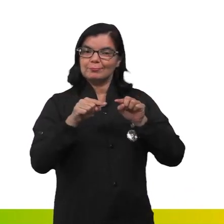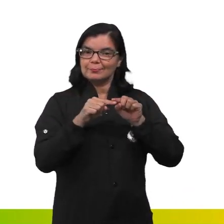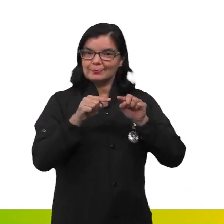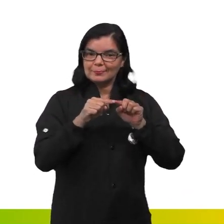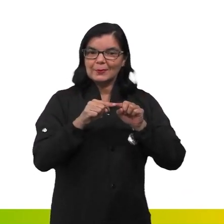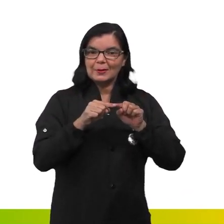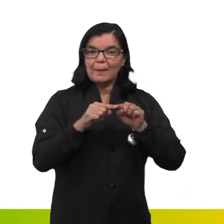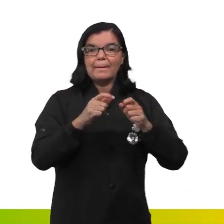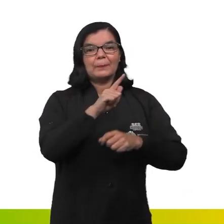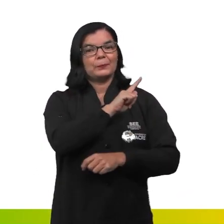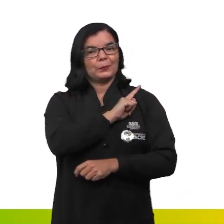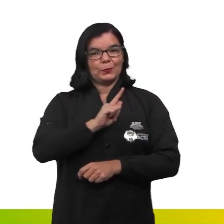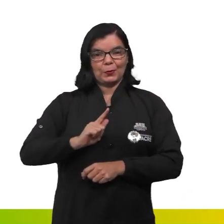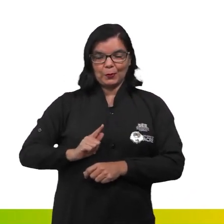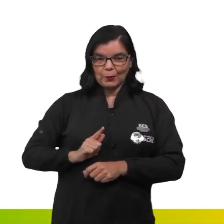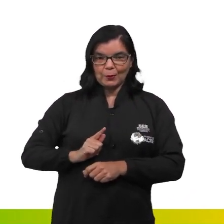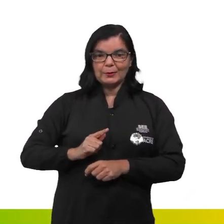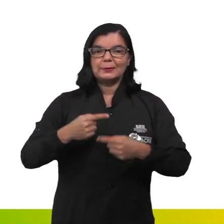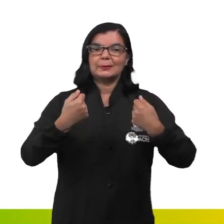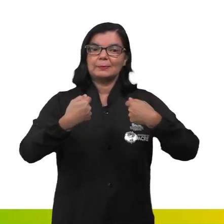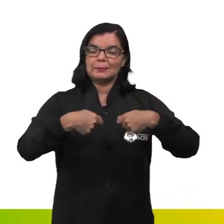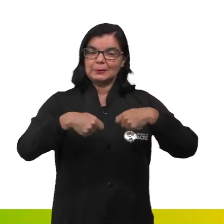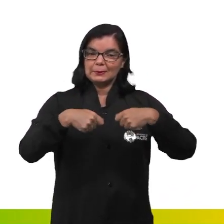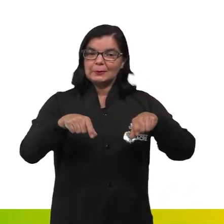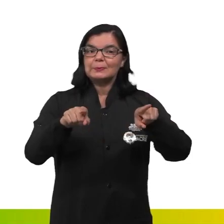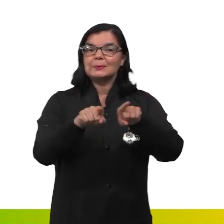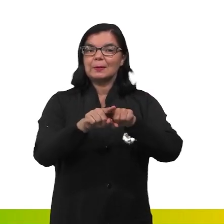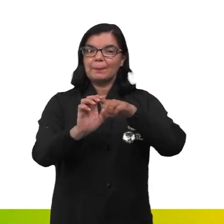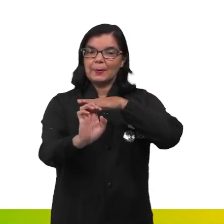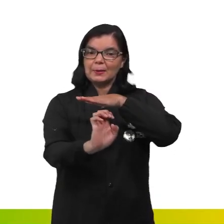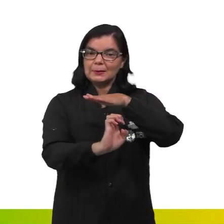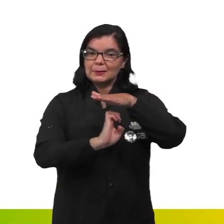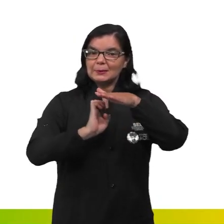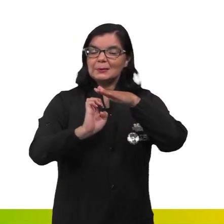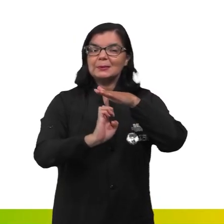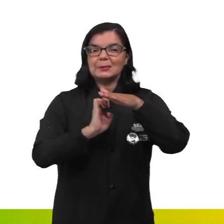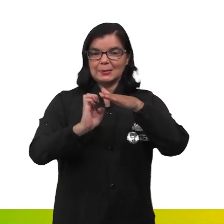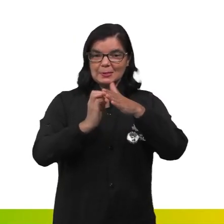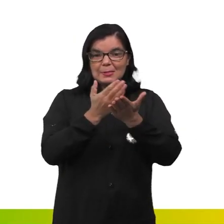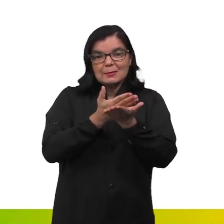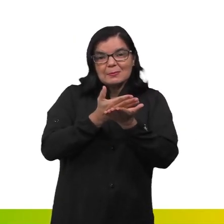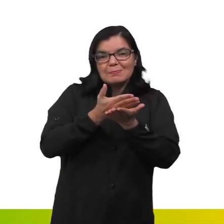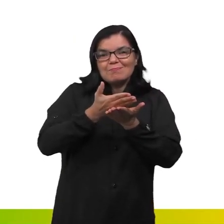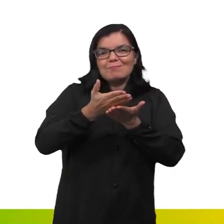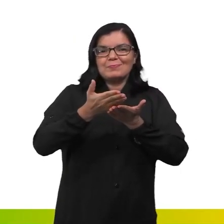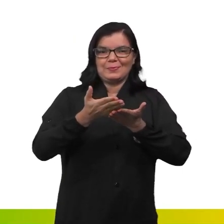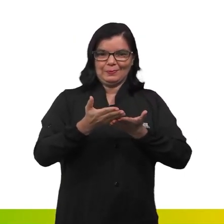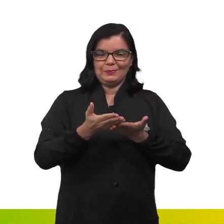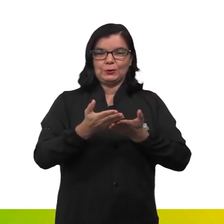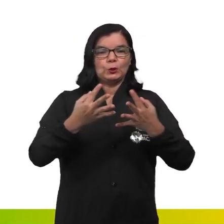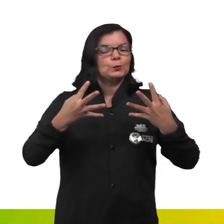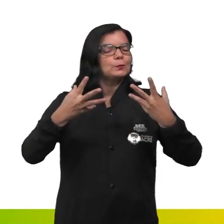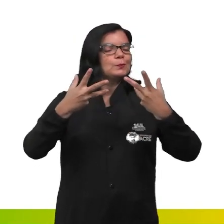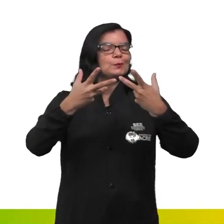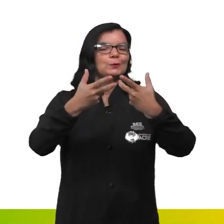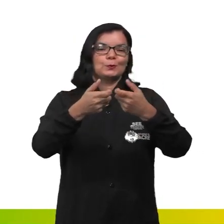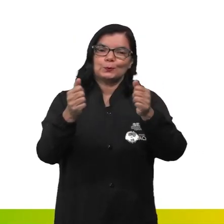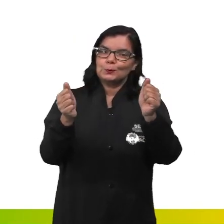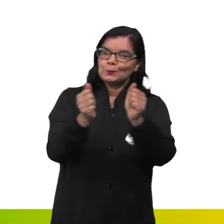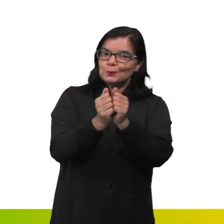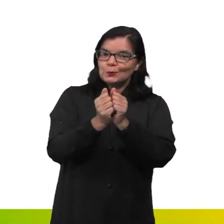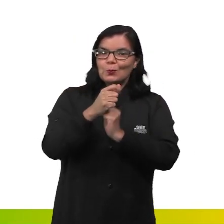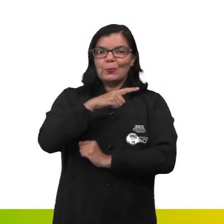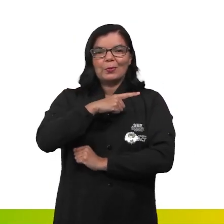Precisamos do governo, óbvio, e precisamos também da iniciativa privada das empresas. Todos juntos